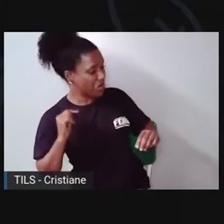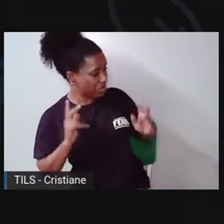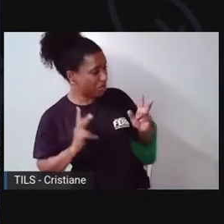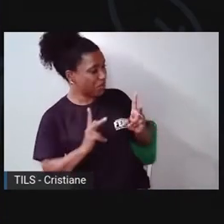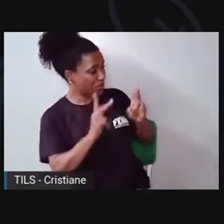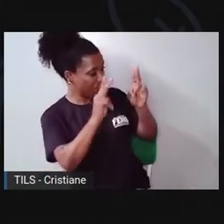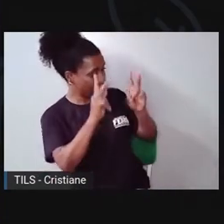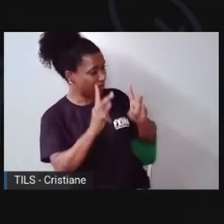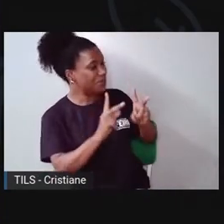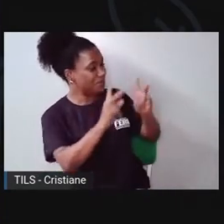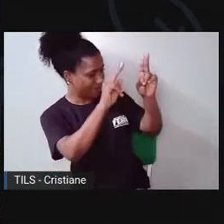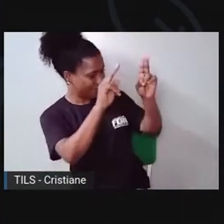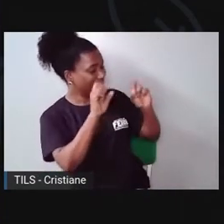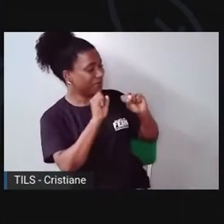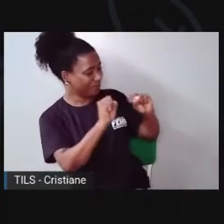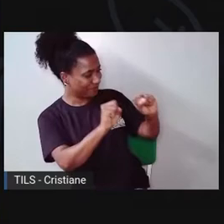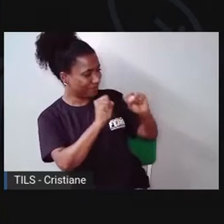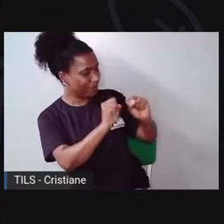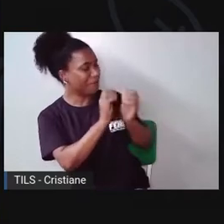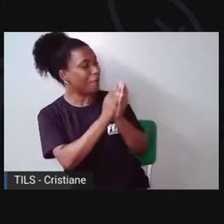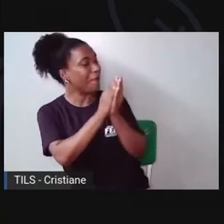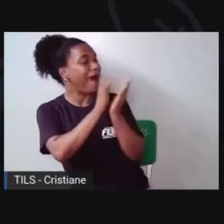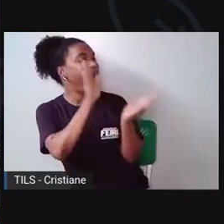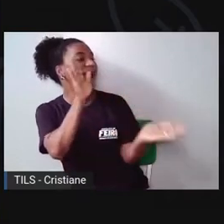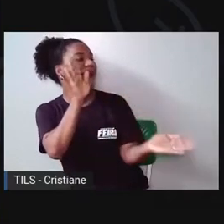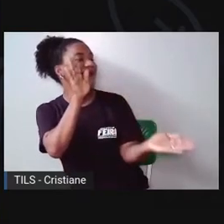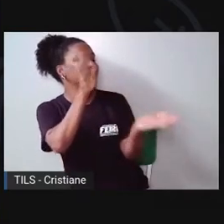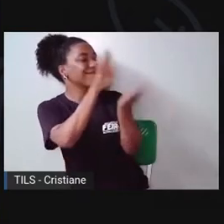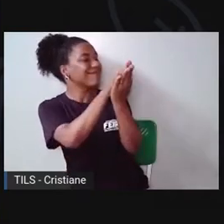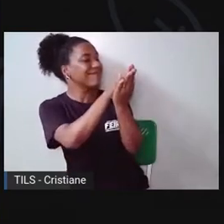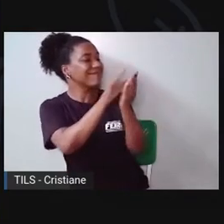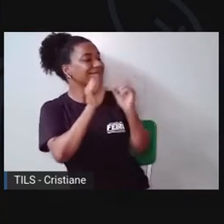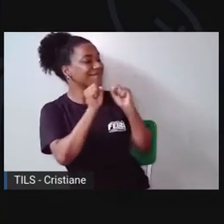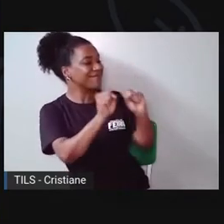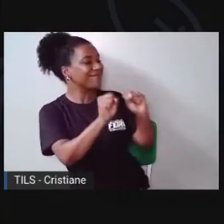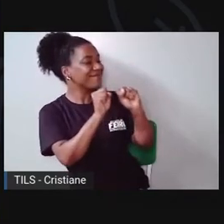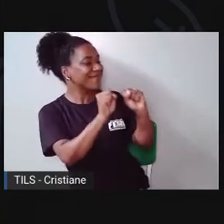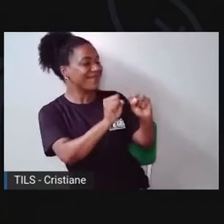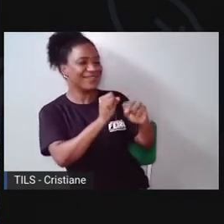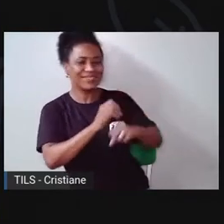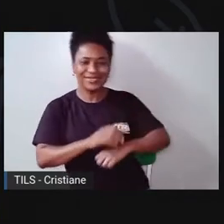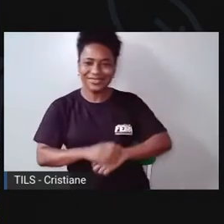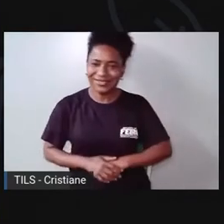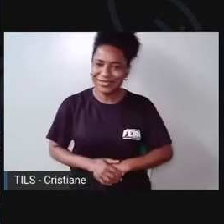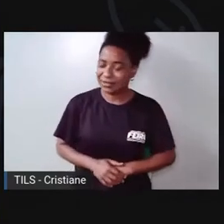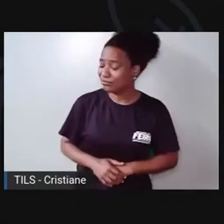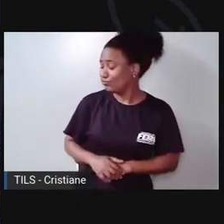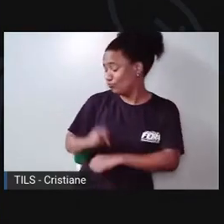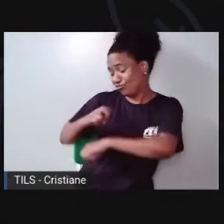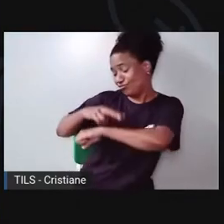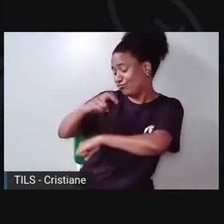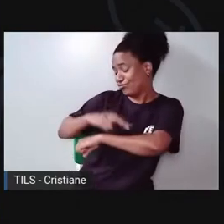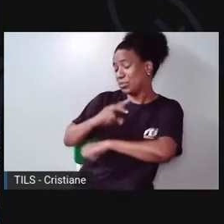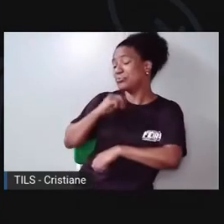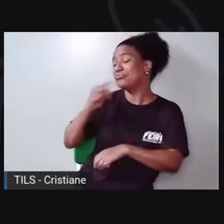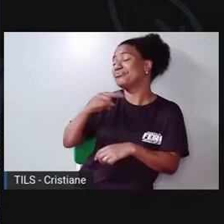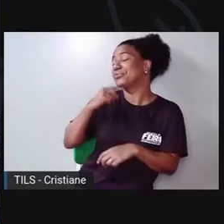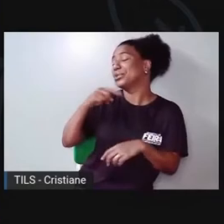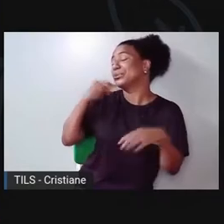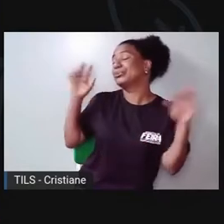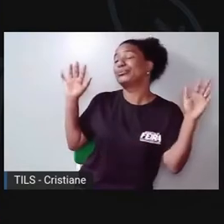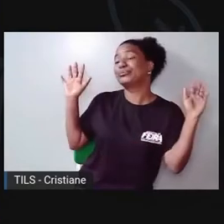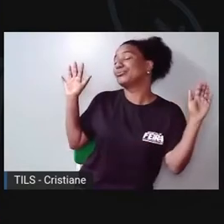curto porque eu tenho uma boca muito grande pois eu não entendo teu já cara eu